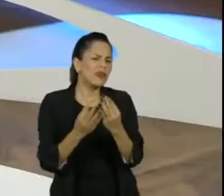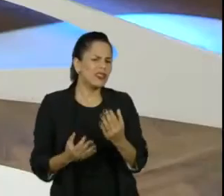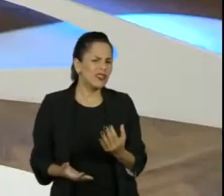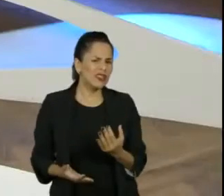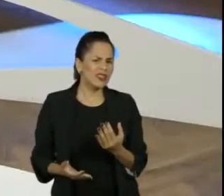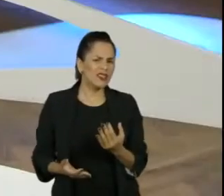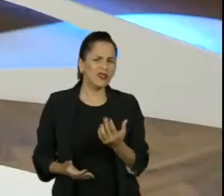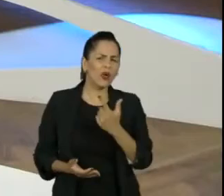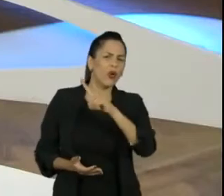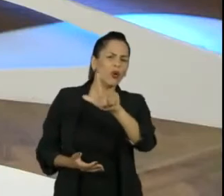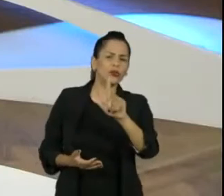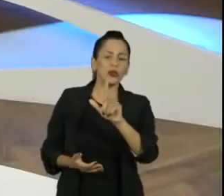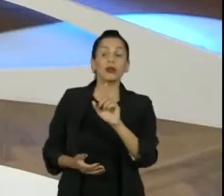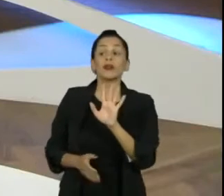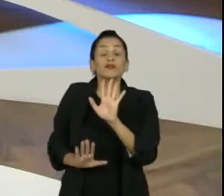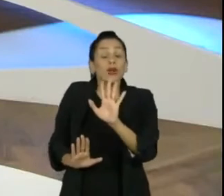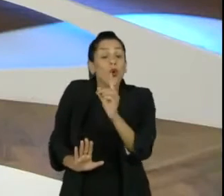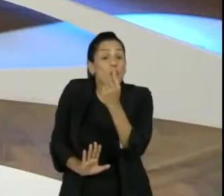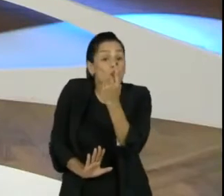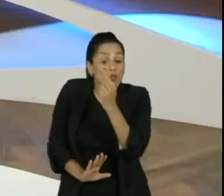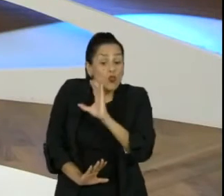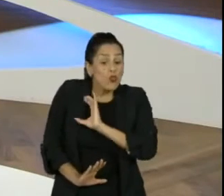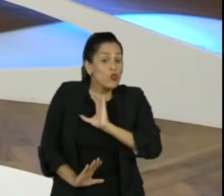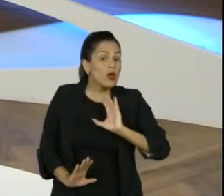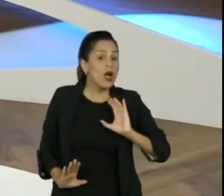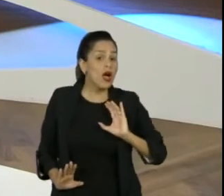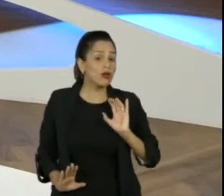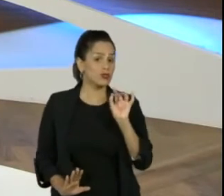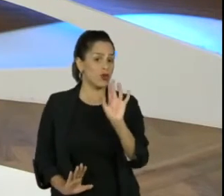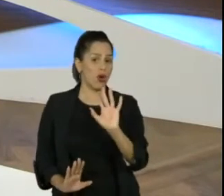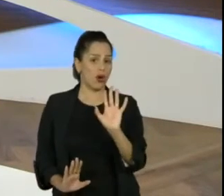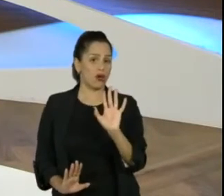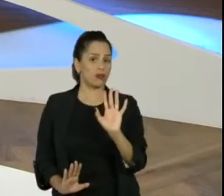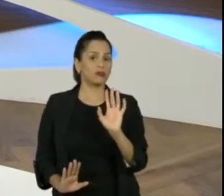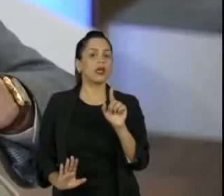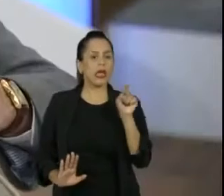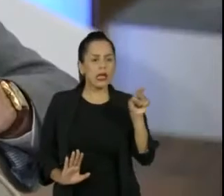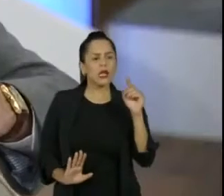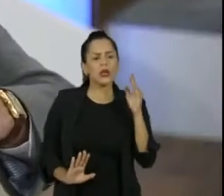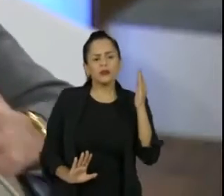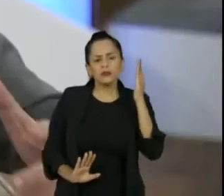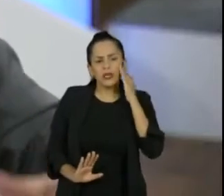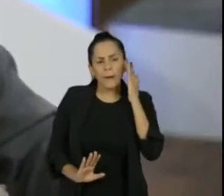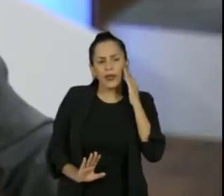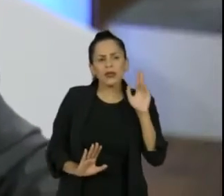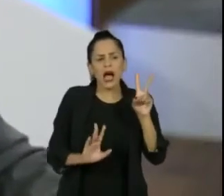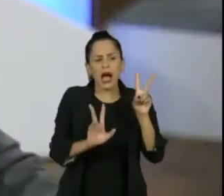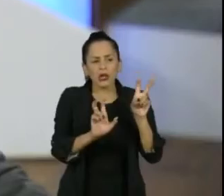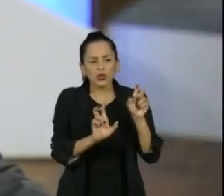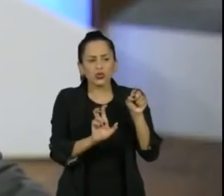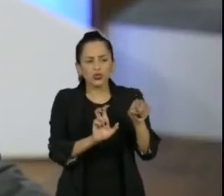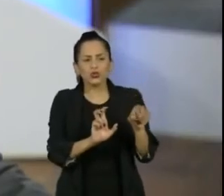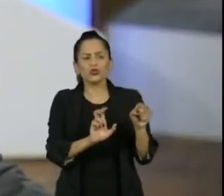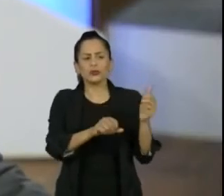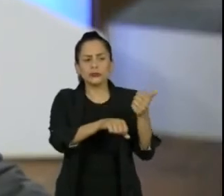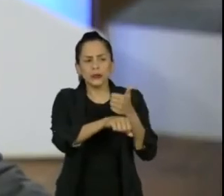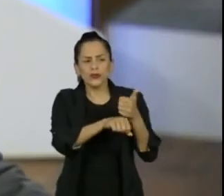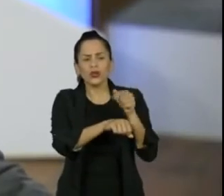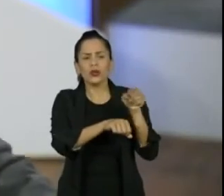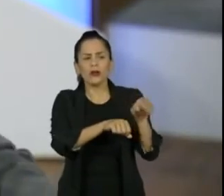coloquei, que trabalhava com um assunto que eu precisava de um cara, com um salário de R$3.000, o Atlético tinha 700